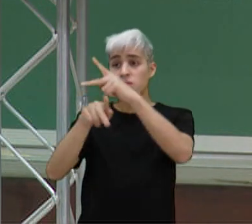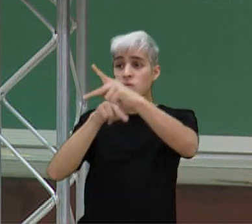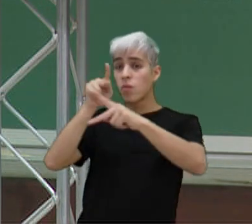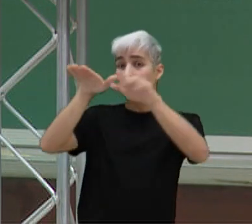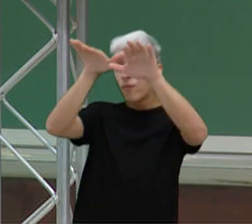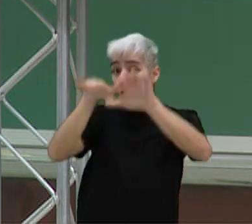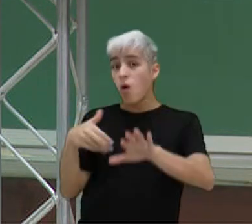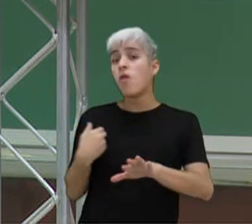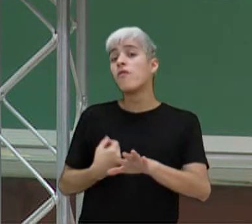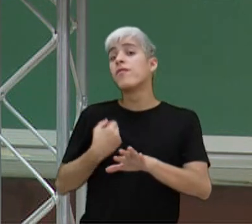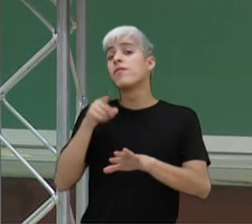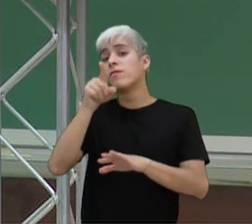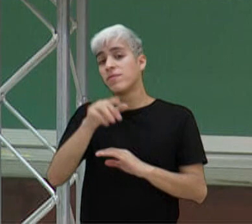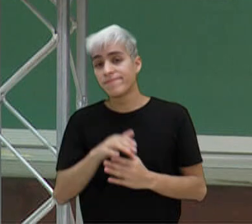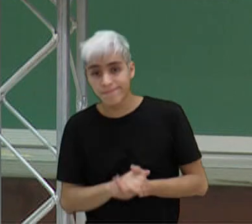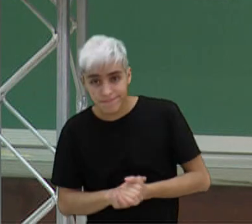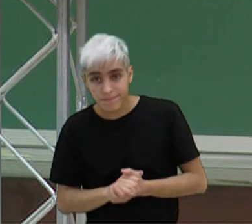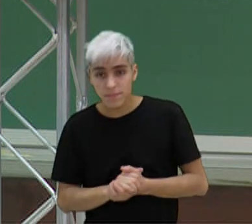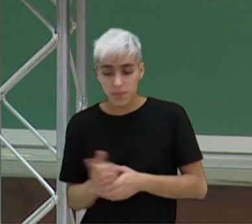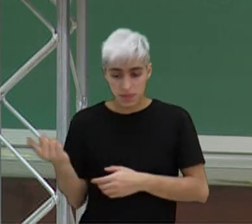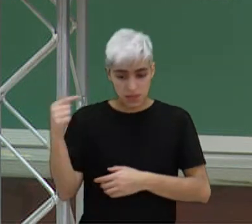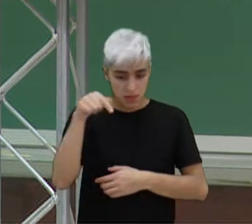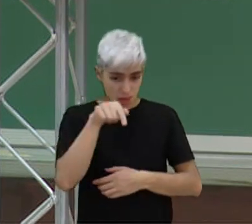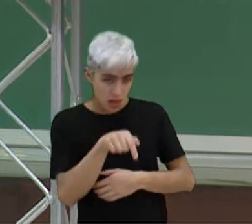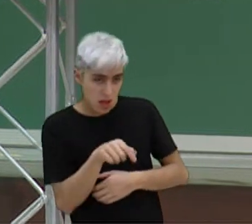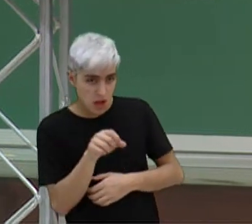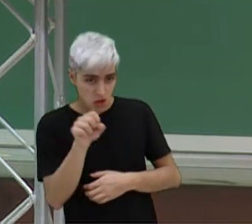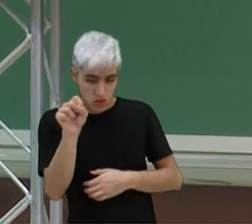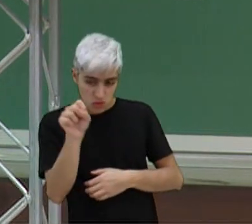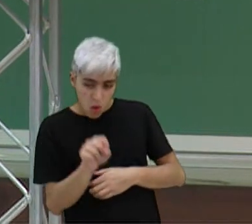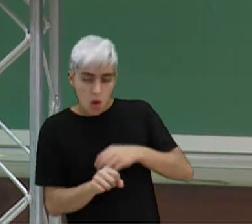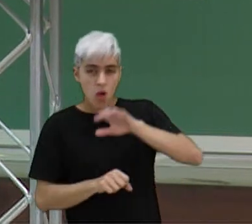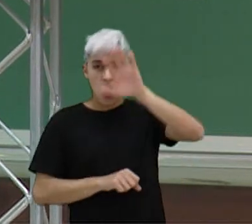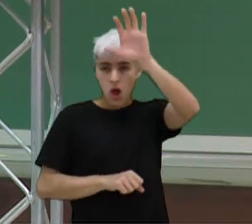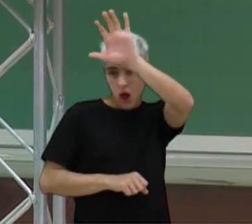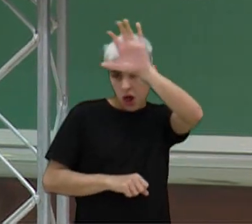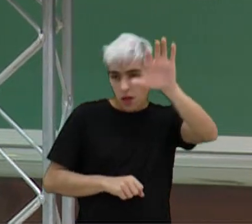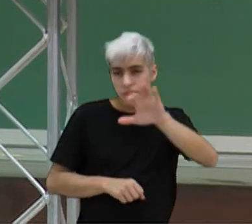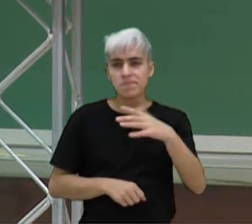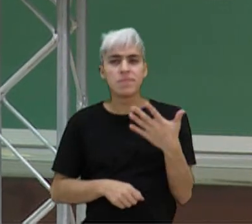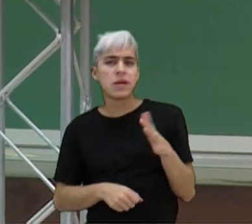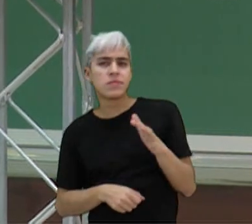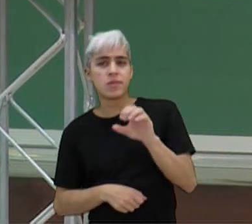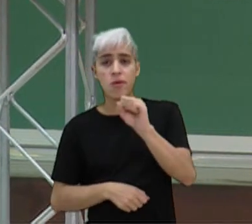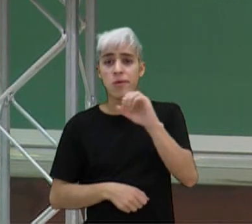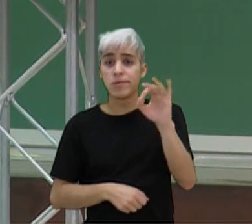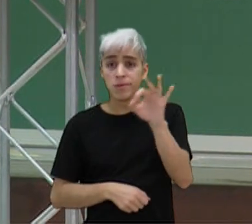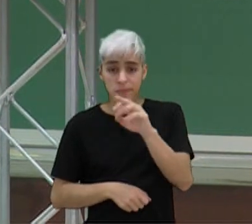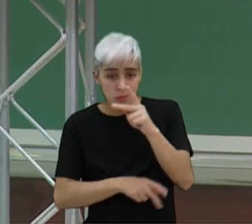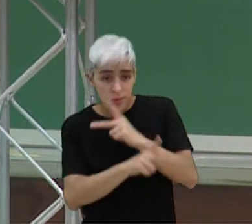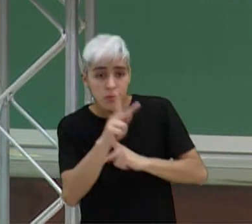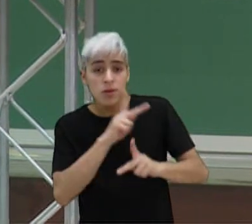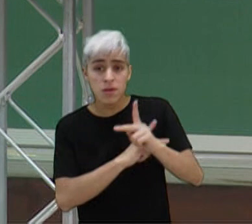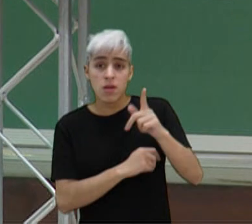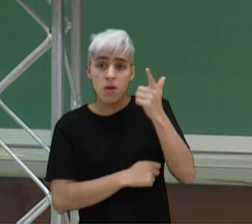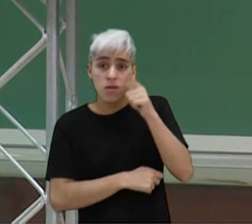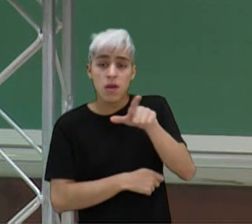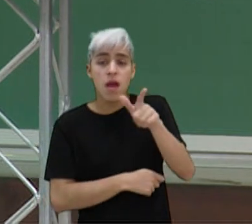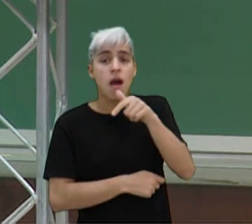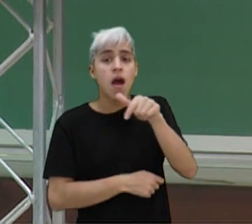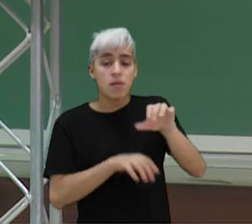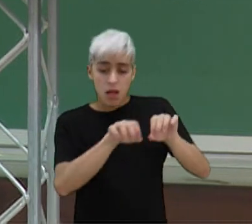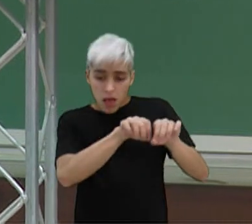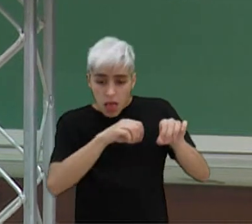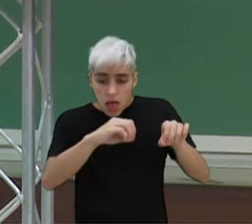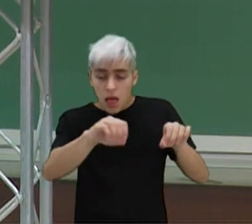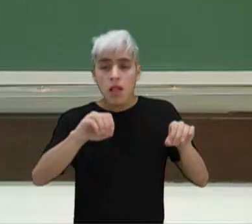população que lá existe, enquanto que em todas as outras regiões já chega a 80% da população. E aí nós